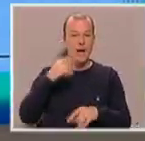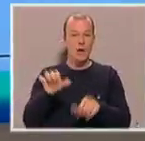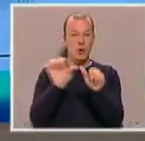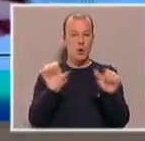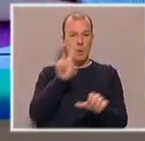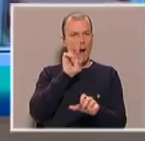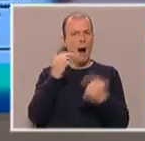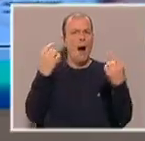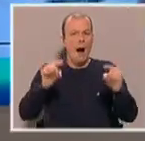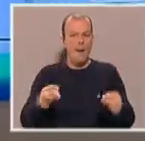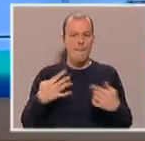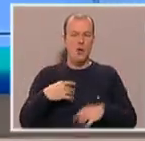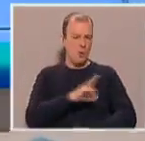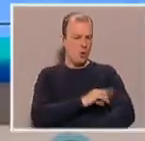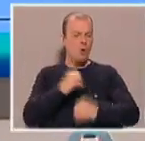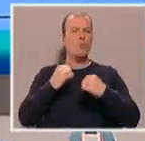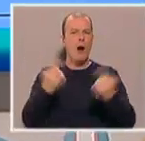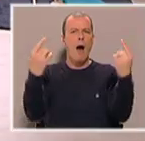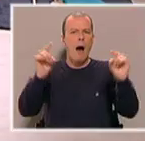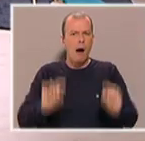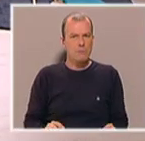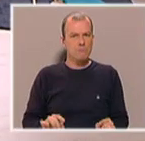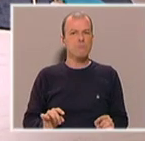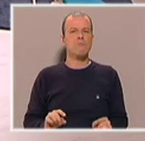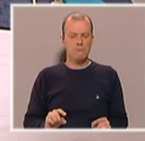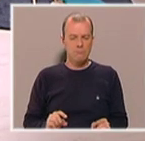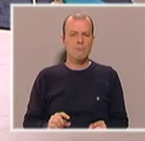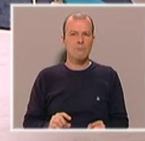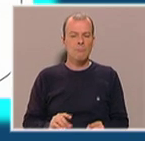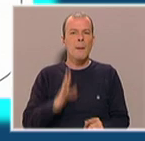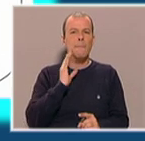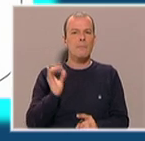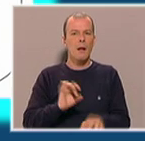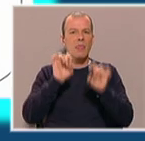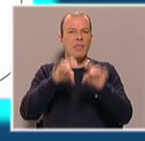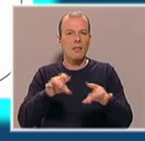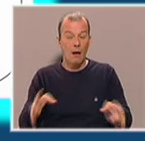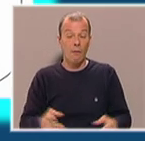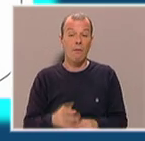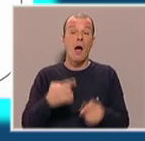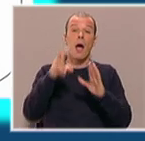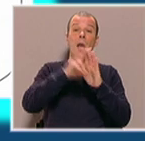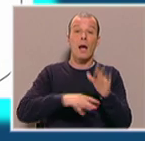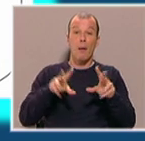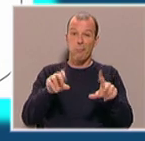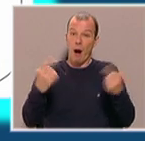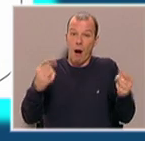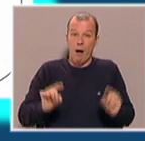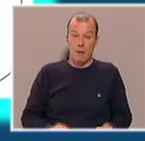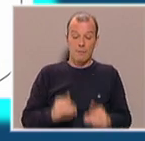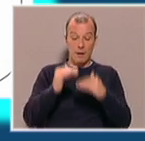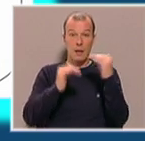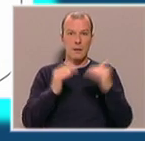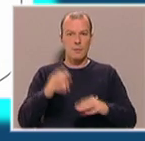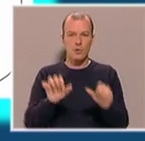nós temos aqui um grande poder, um grande papel para poder, então, evitar estas doenças. Há, então, algumas regras de higiene para o